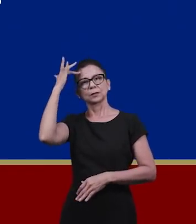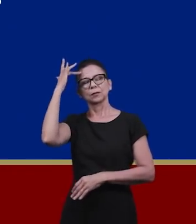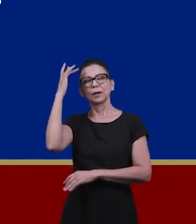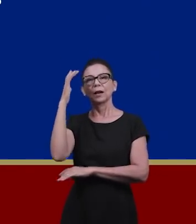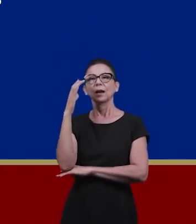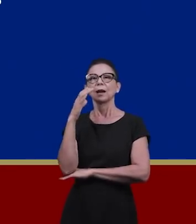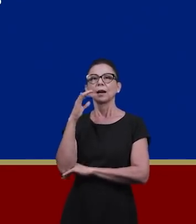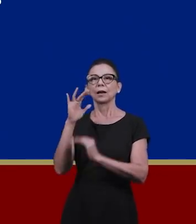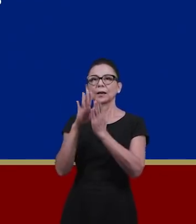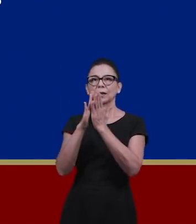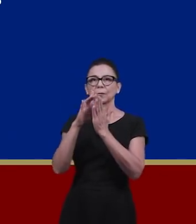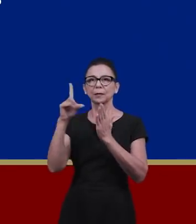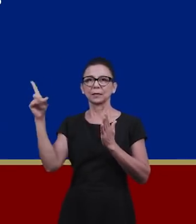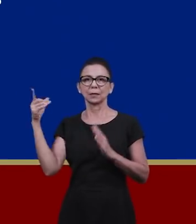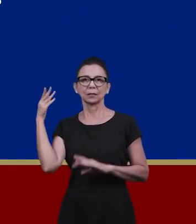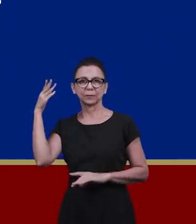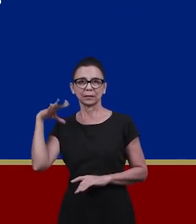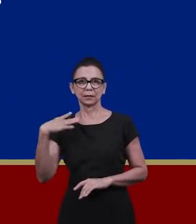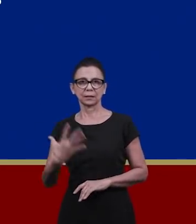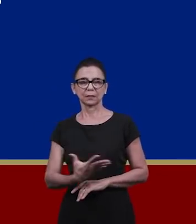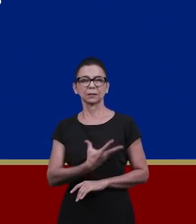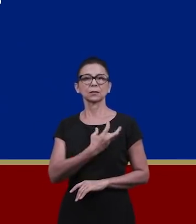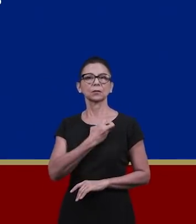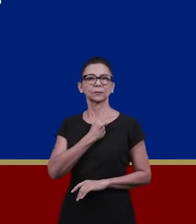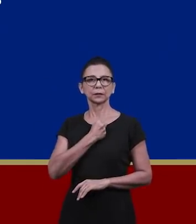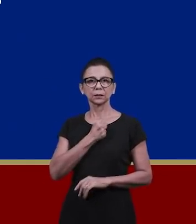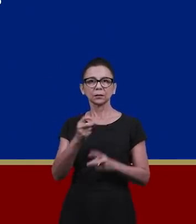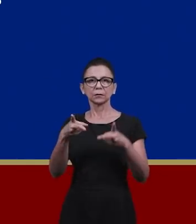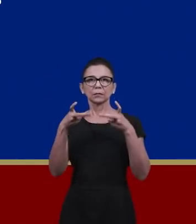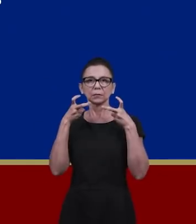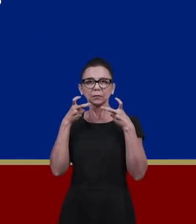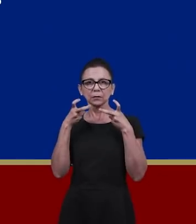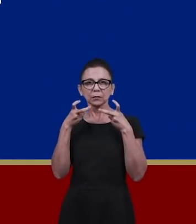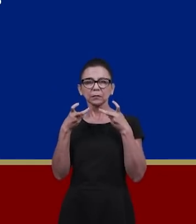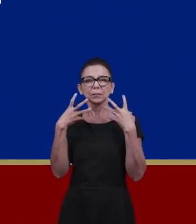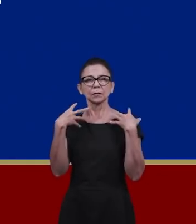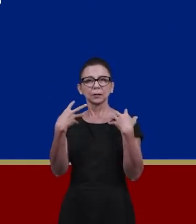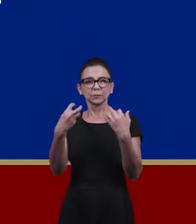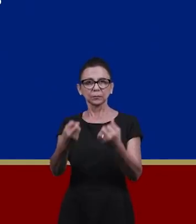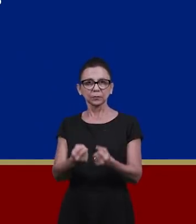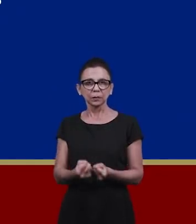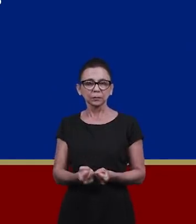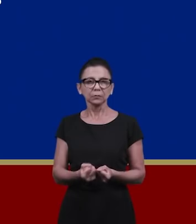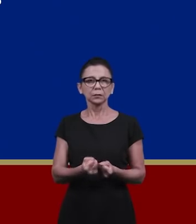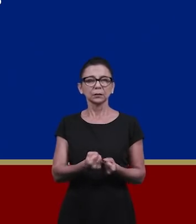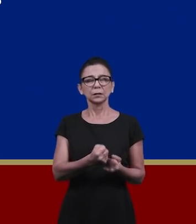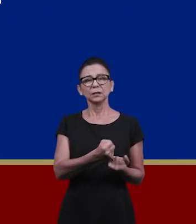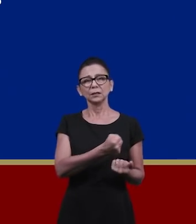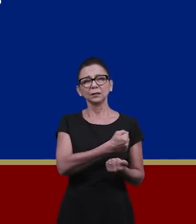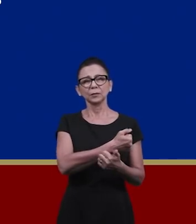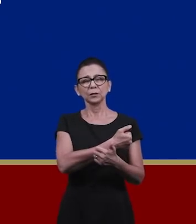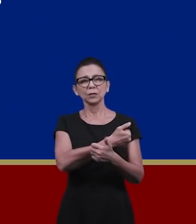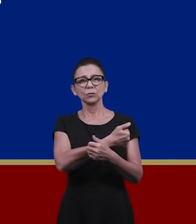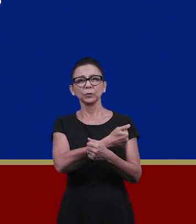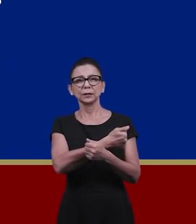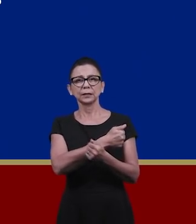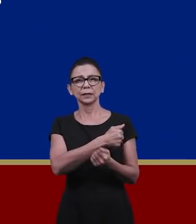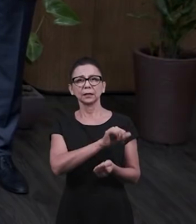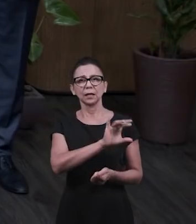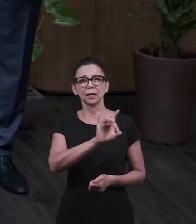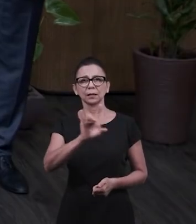produz 100, outro 60 e outro 30. Mas todos produzem. Glória a